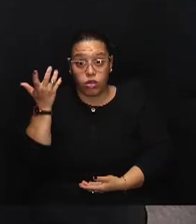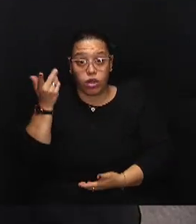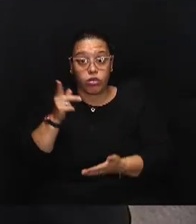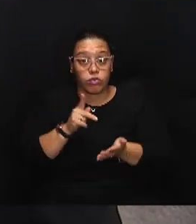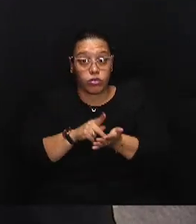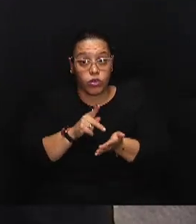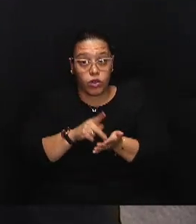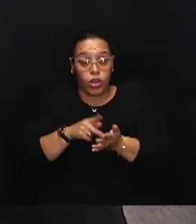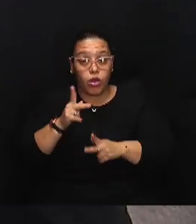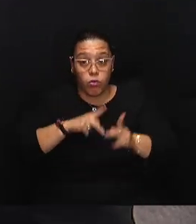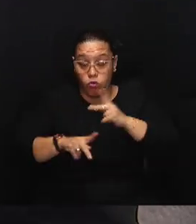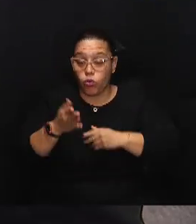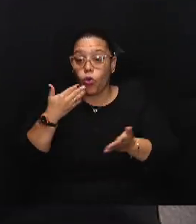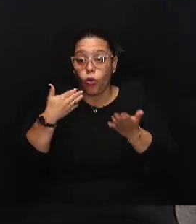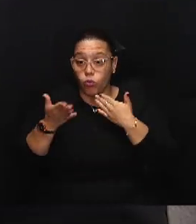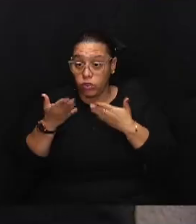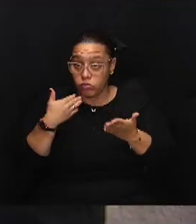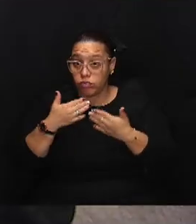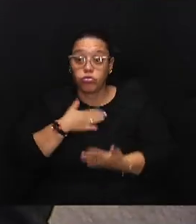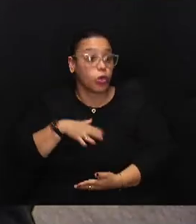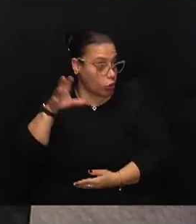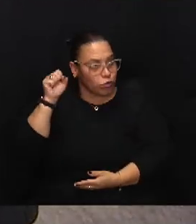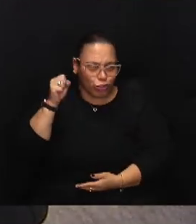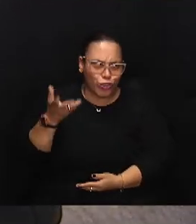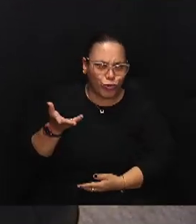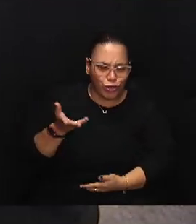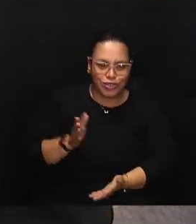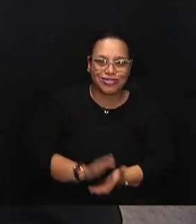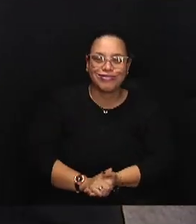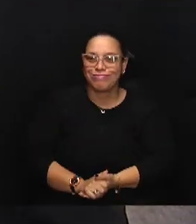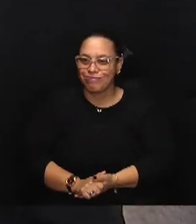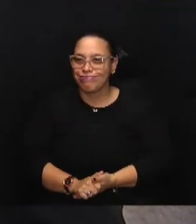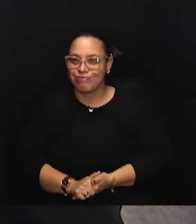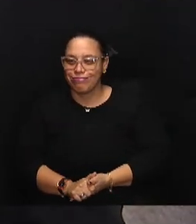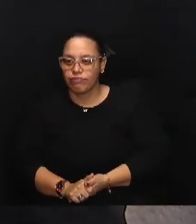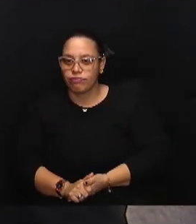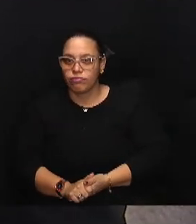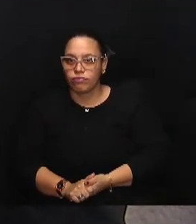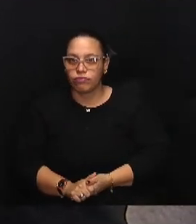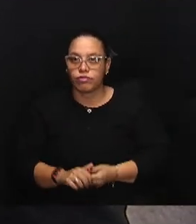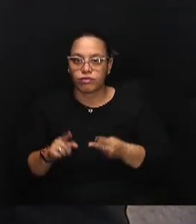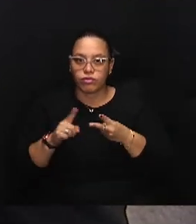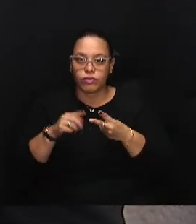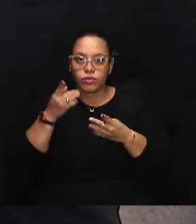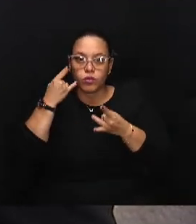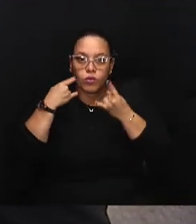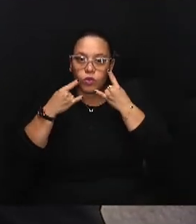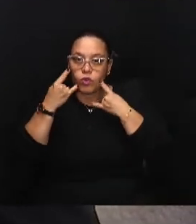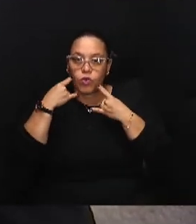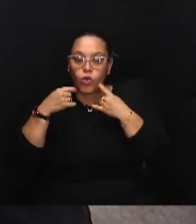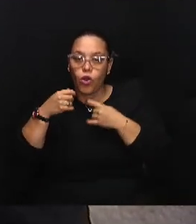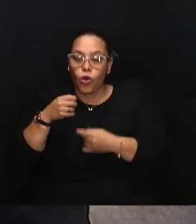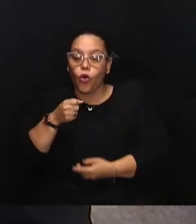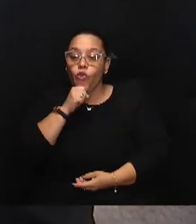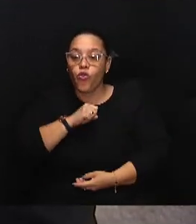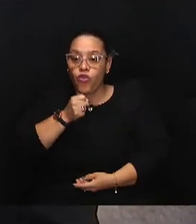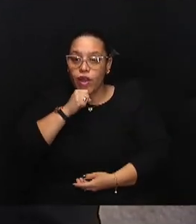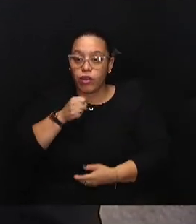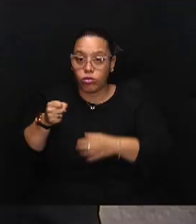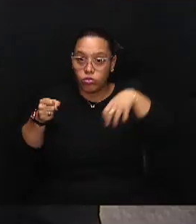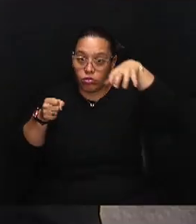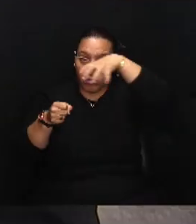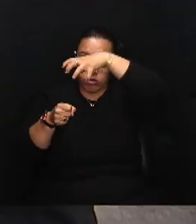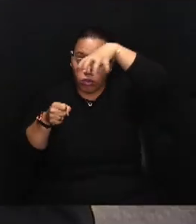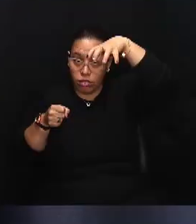mas é o que o povo diz, eu gosto de ouvir bastante. E o que é interessante do velho do guarda-chuva é que ele aparece